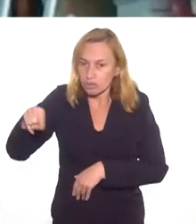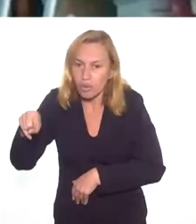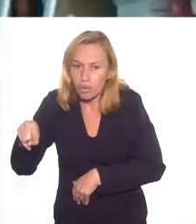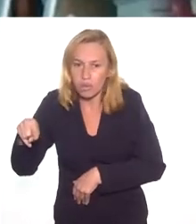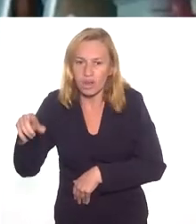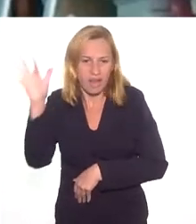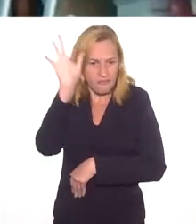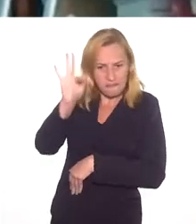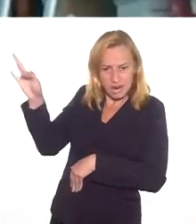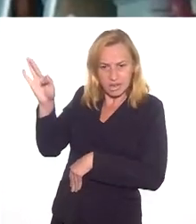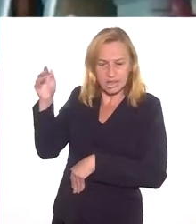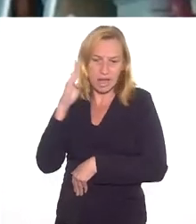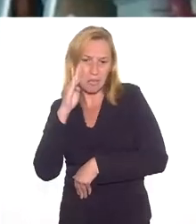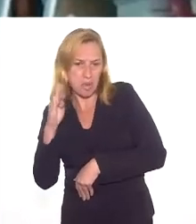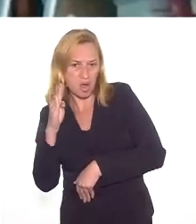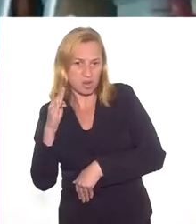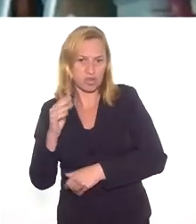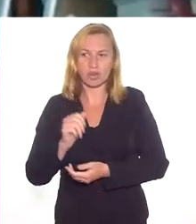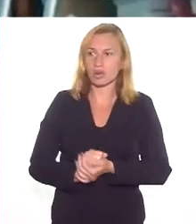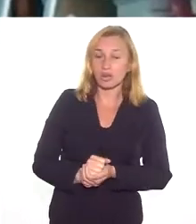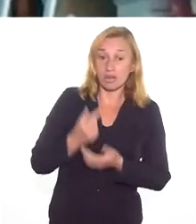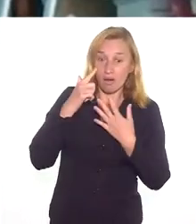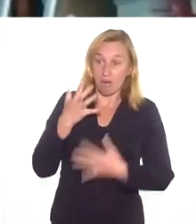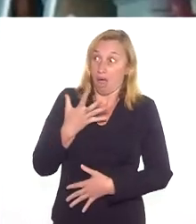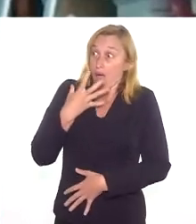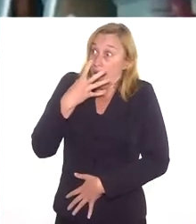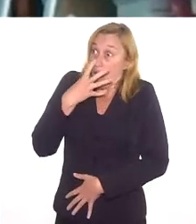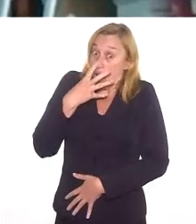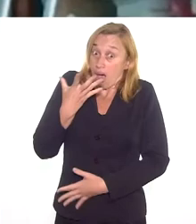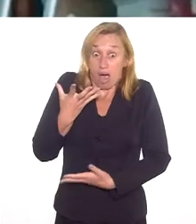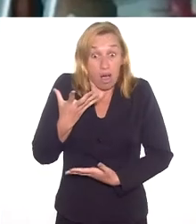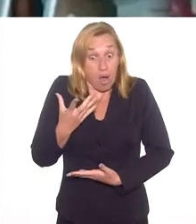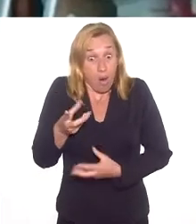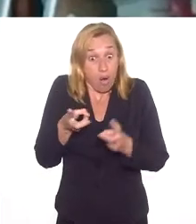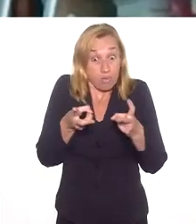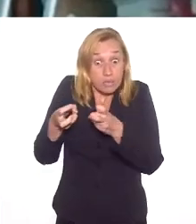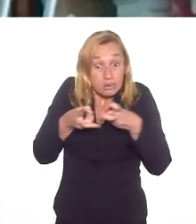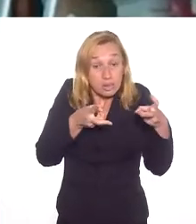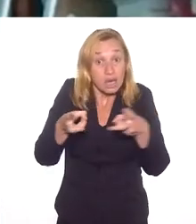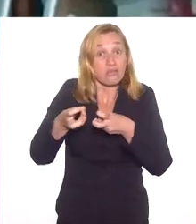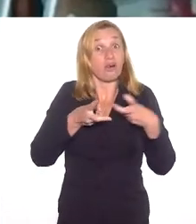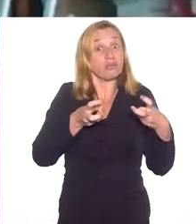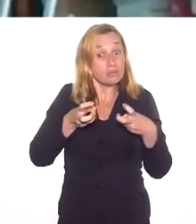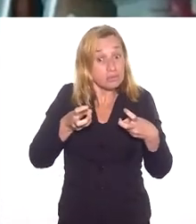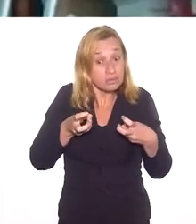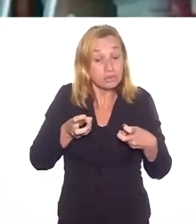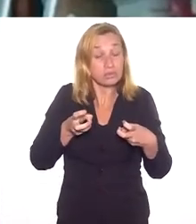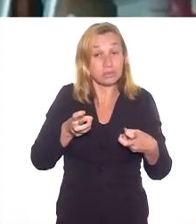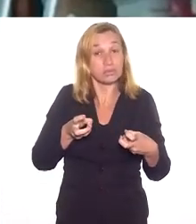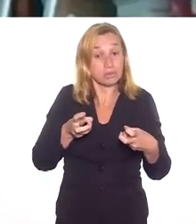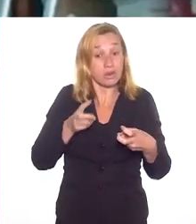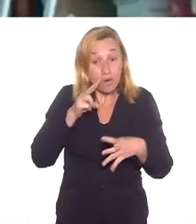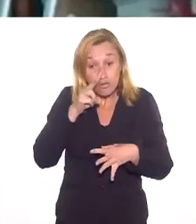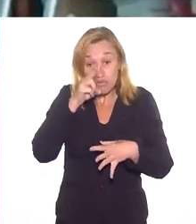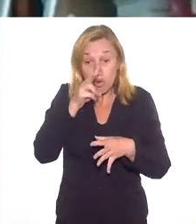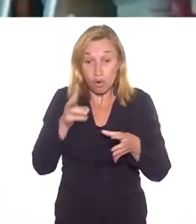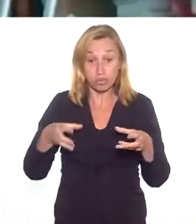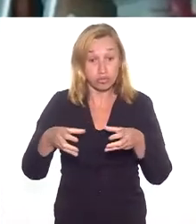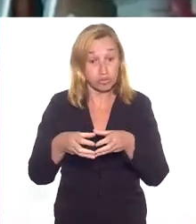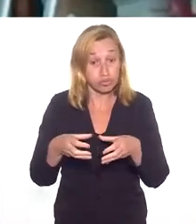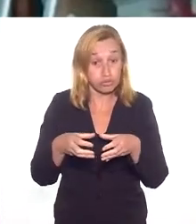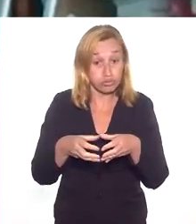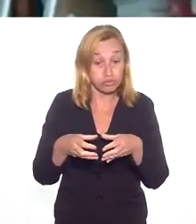for para a França, para a Bélgica, você pode ficar espantado observando um